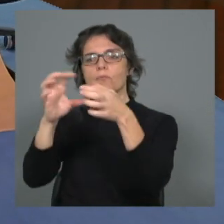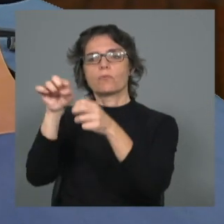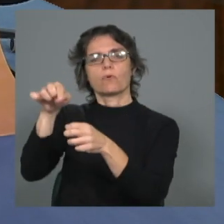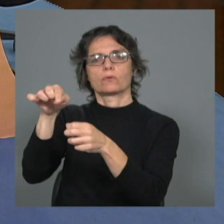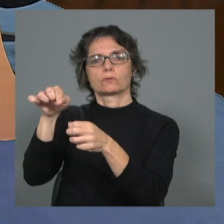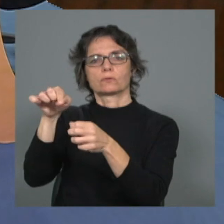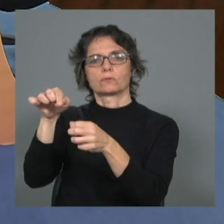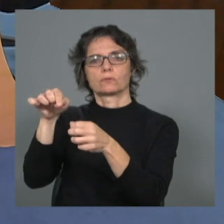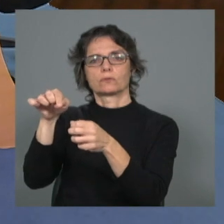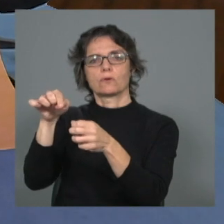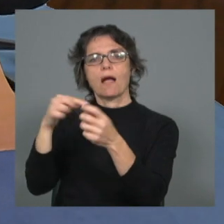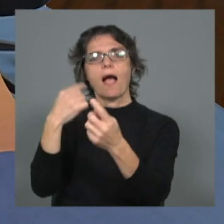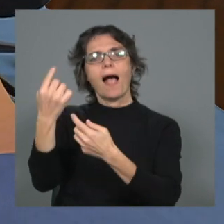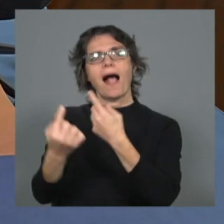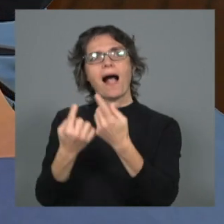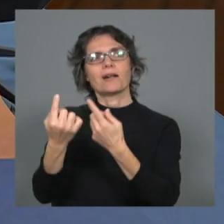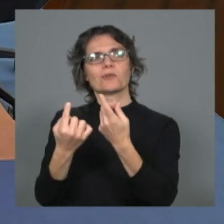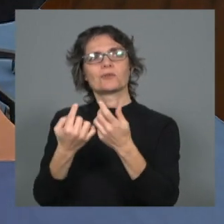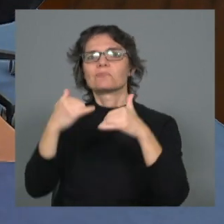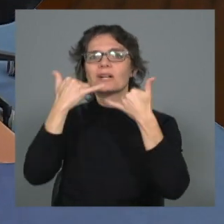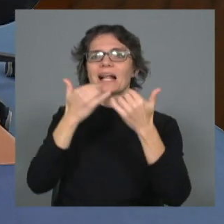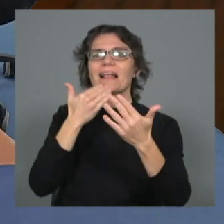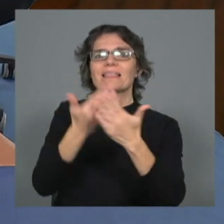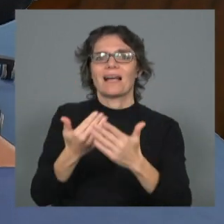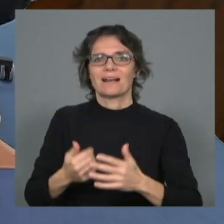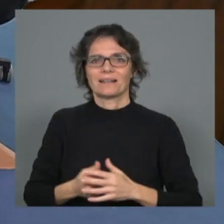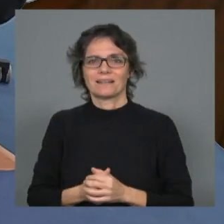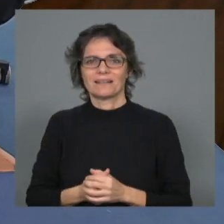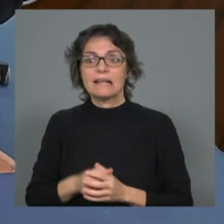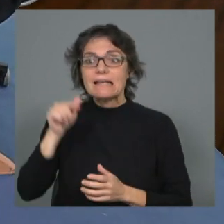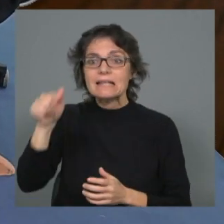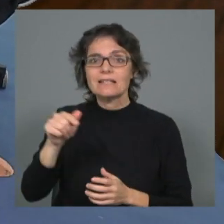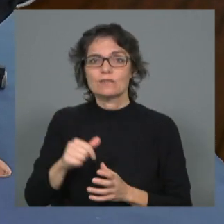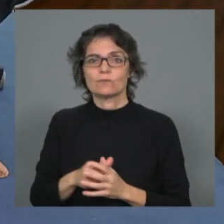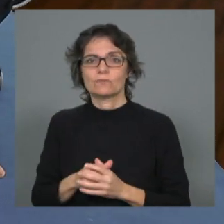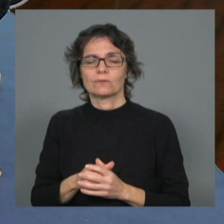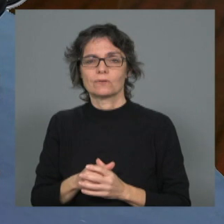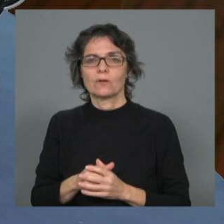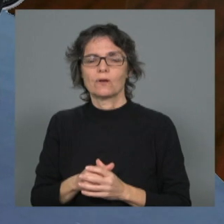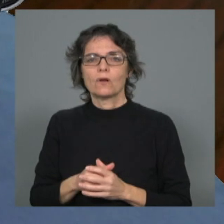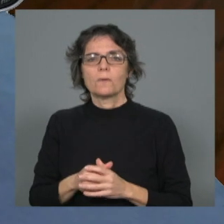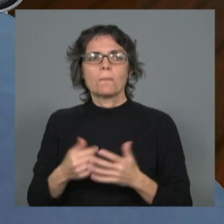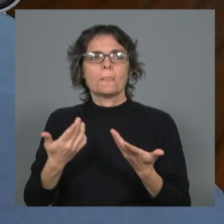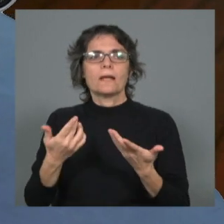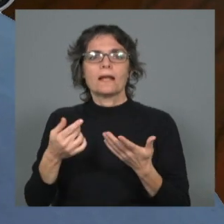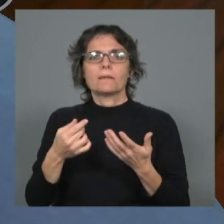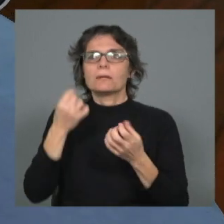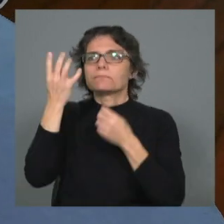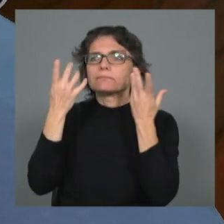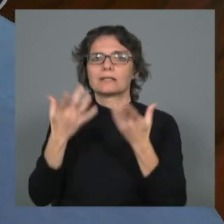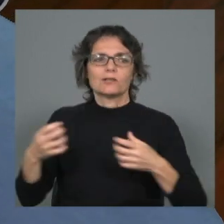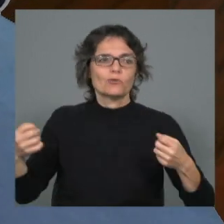algo que é algo para se divertirem, para um momento de diversão, mas também um momento de convívio,